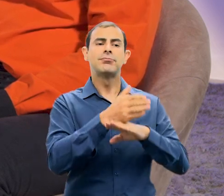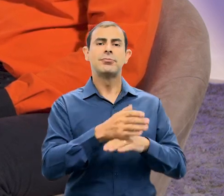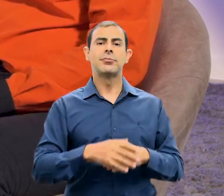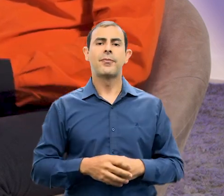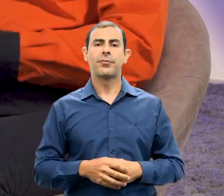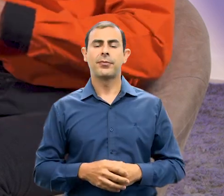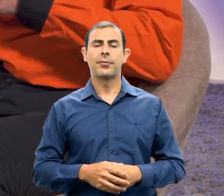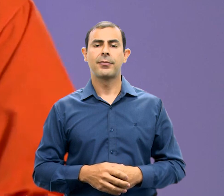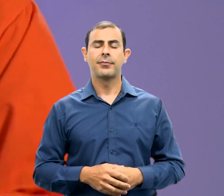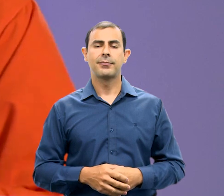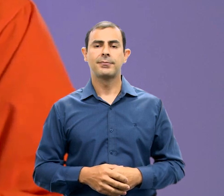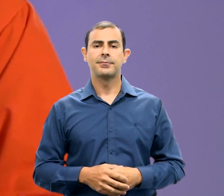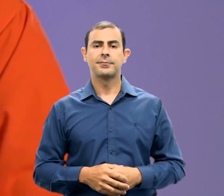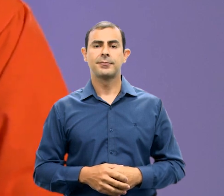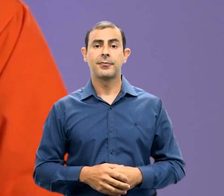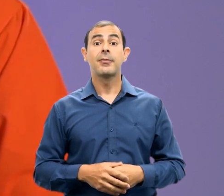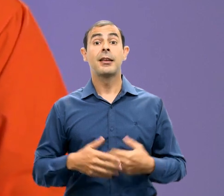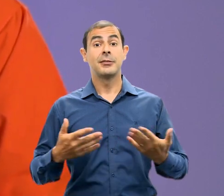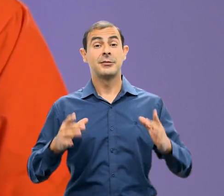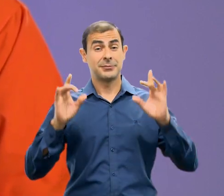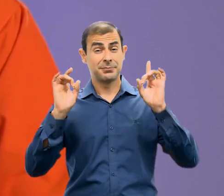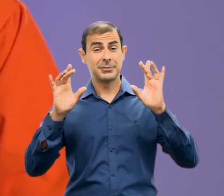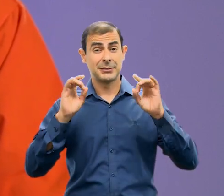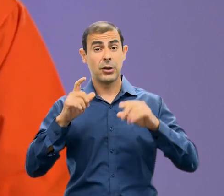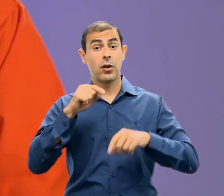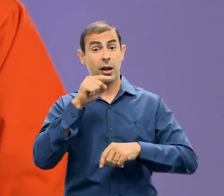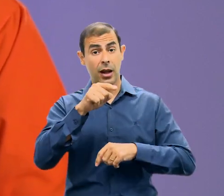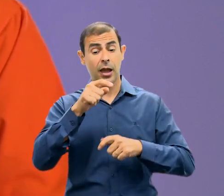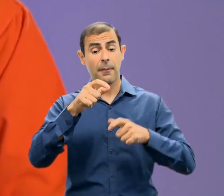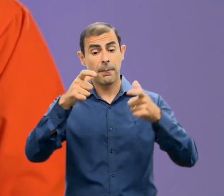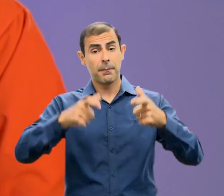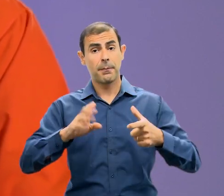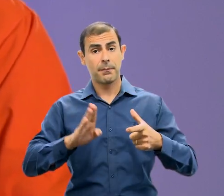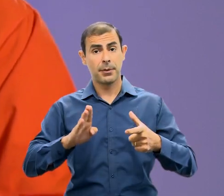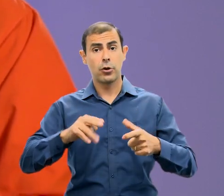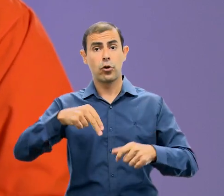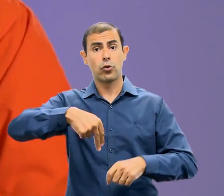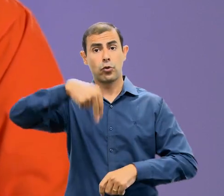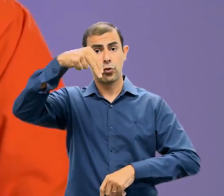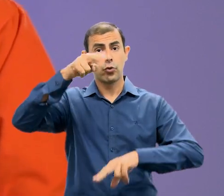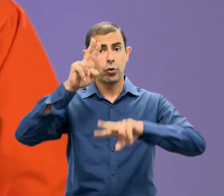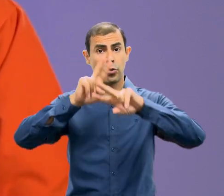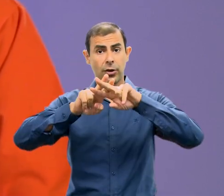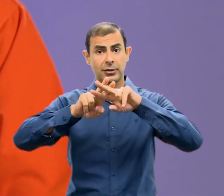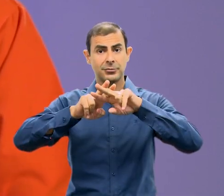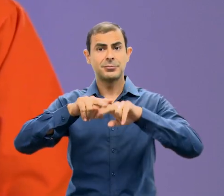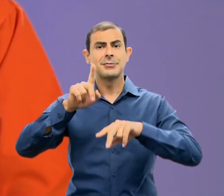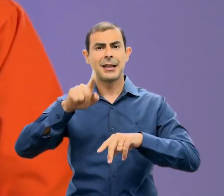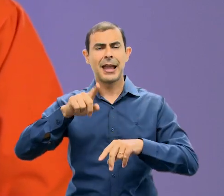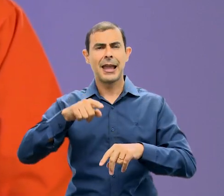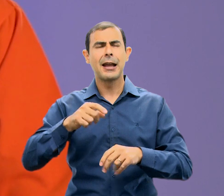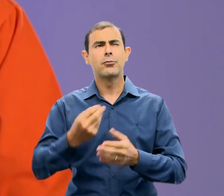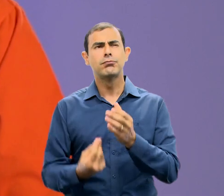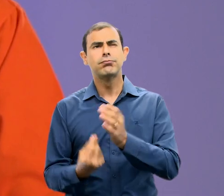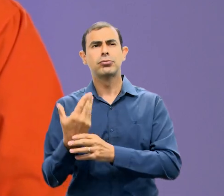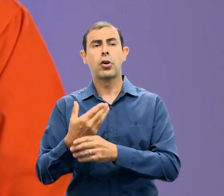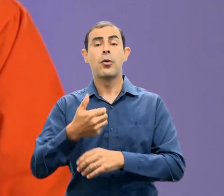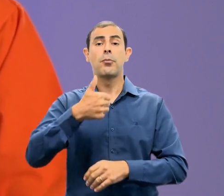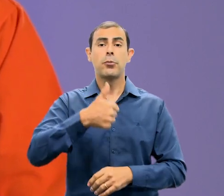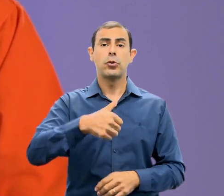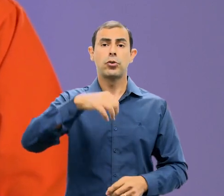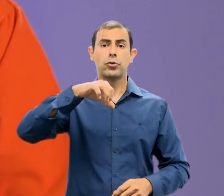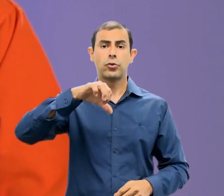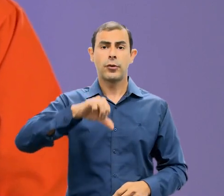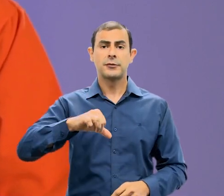com a população? Maria, especialmente relacionado ao Jardim Noroeste, o Jardim Noroeste é um parcelamento que foi aberto em 1962, então ele